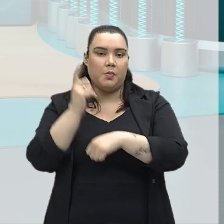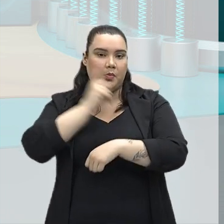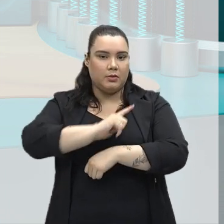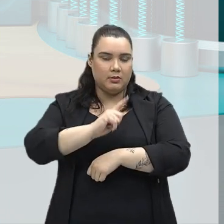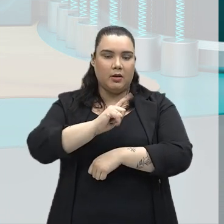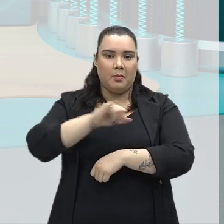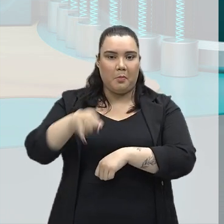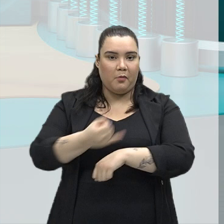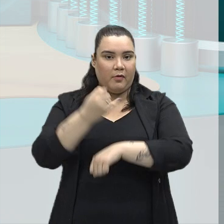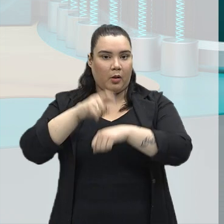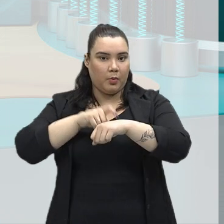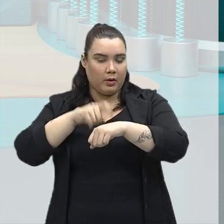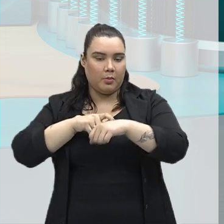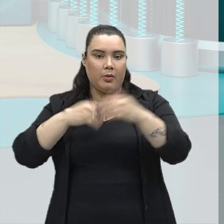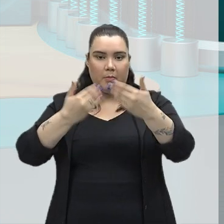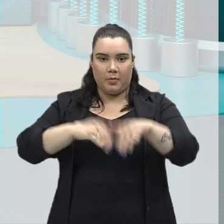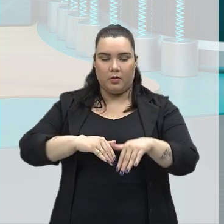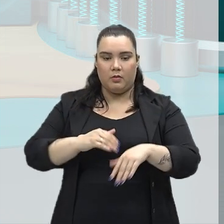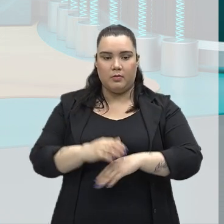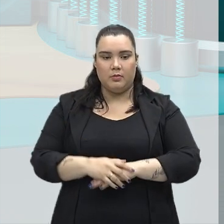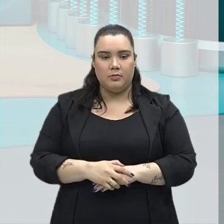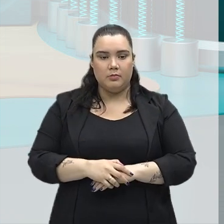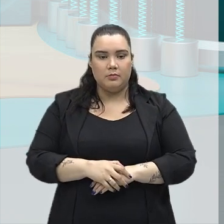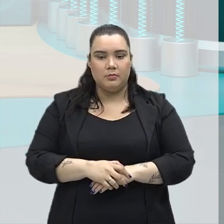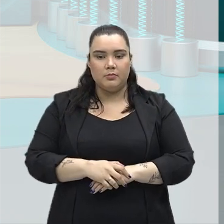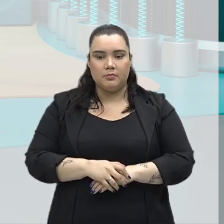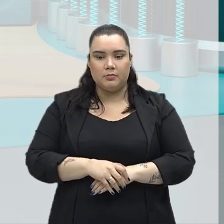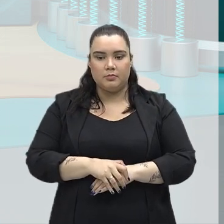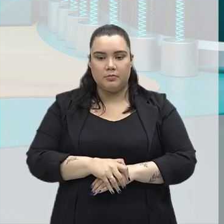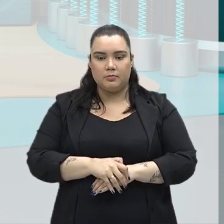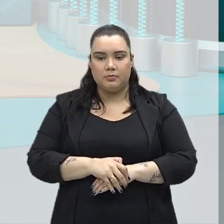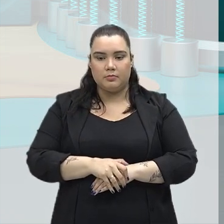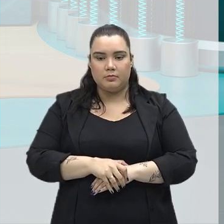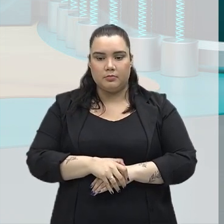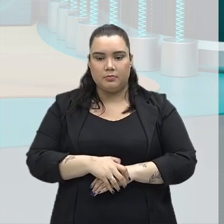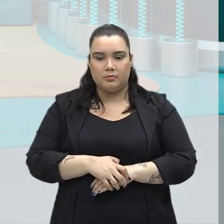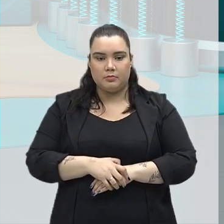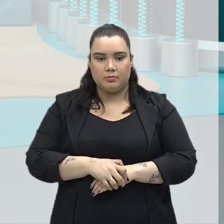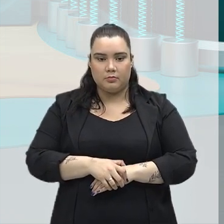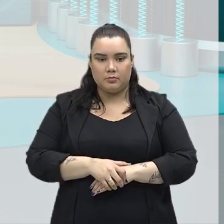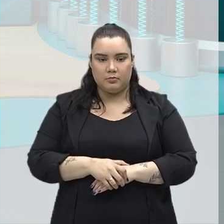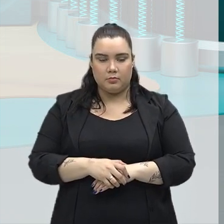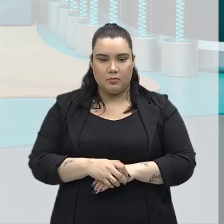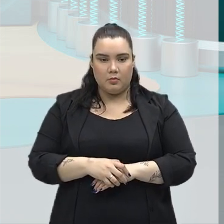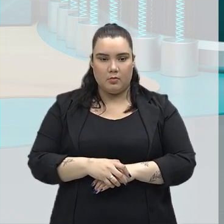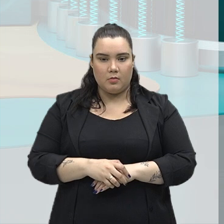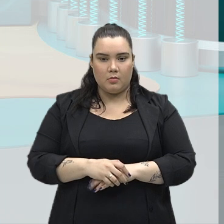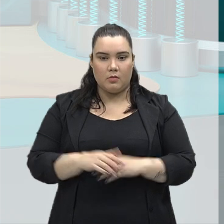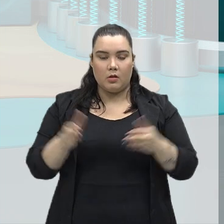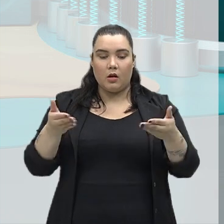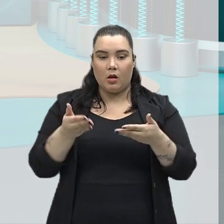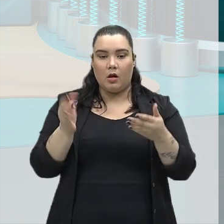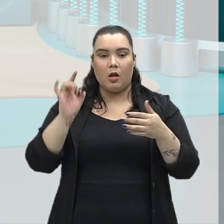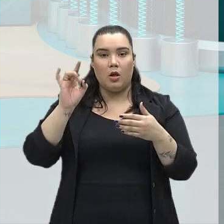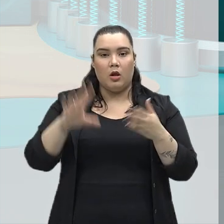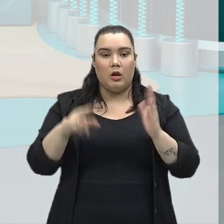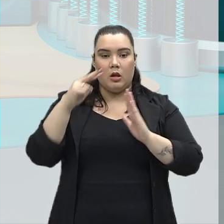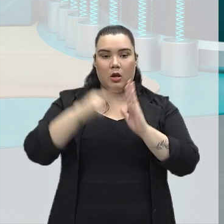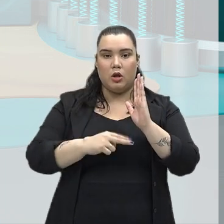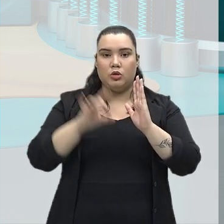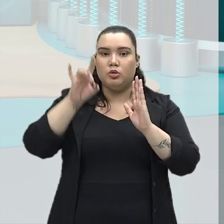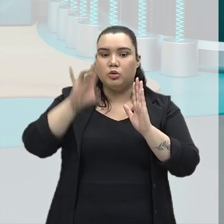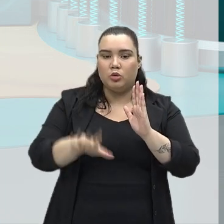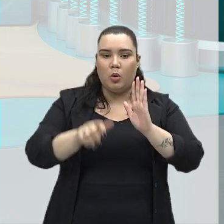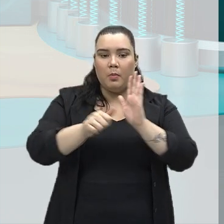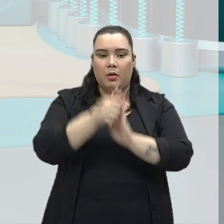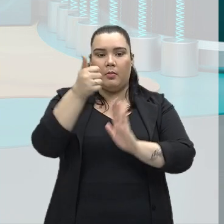tá bom? O que mais? Aqui sobre o scanning. Vamos ler somente o primeiro